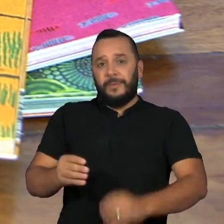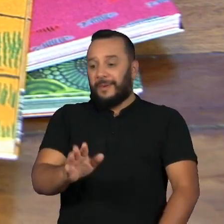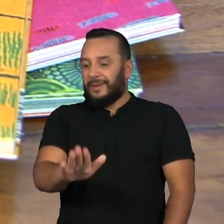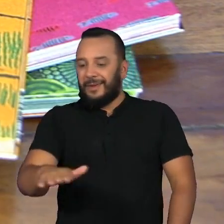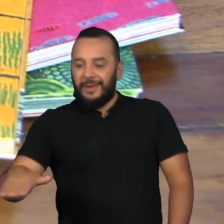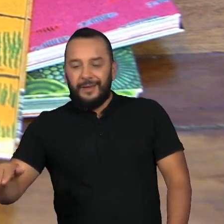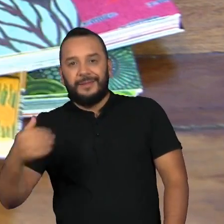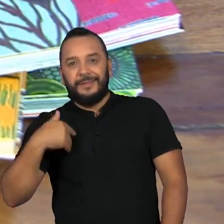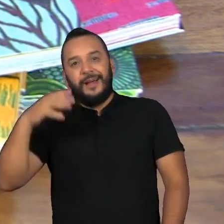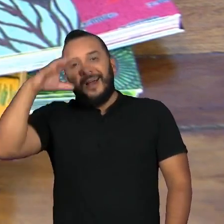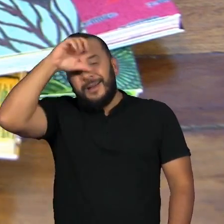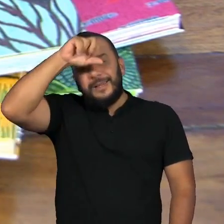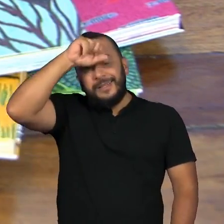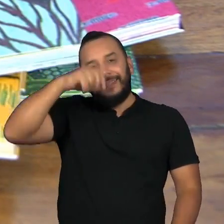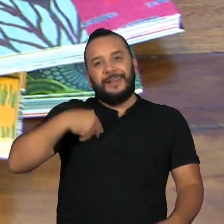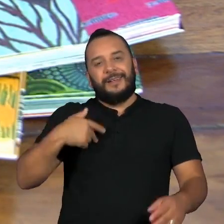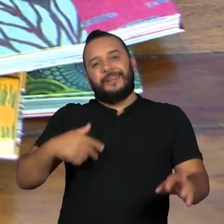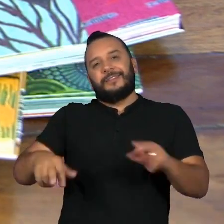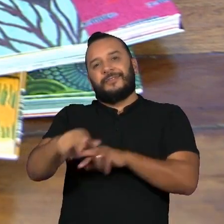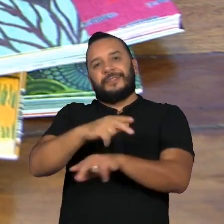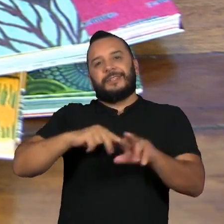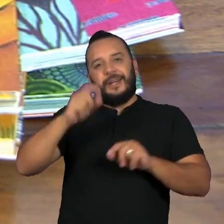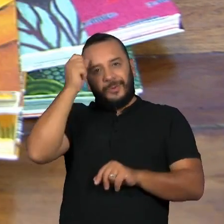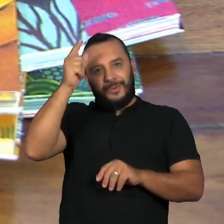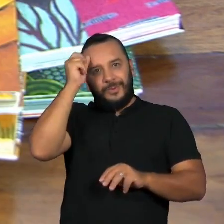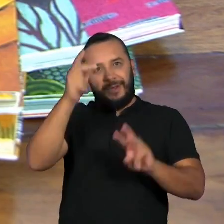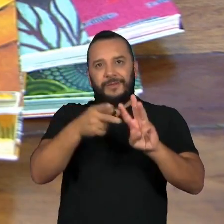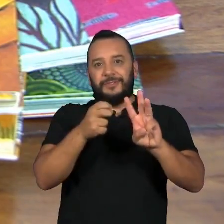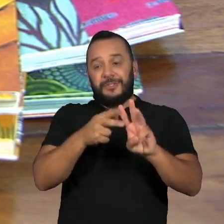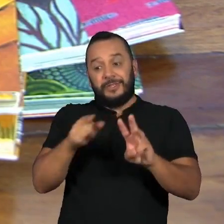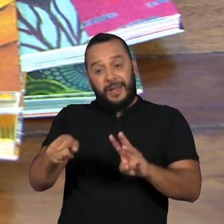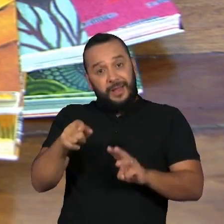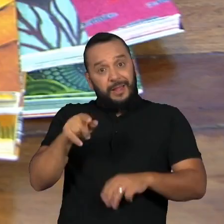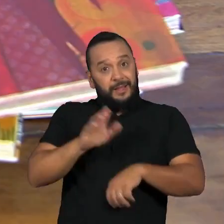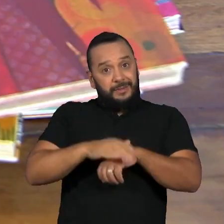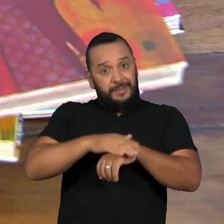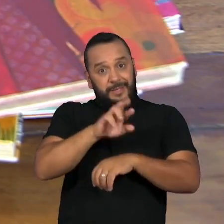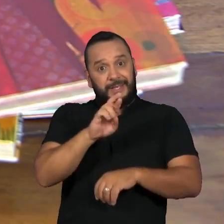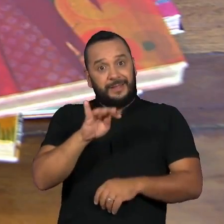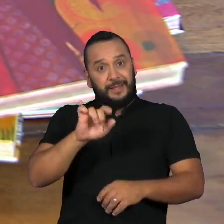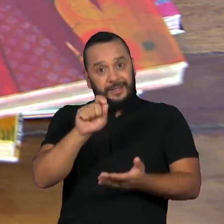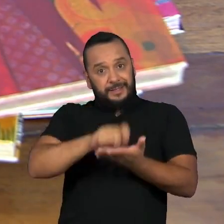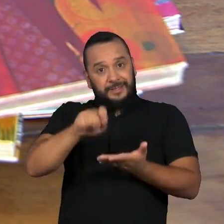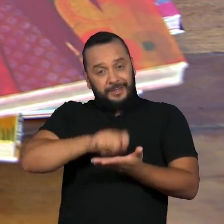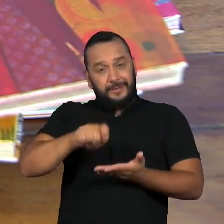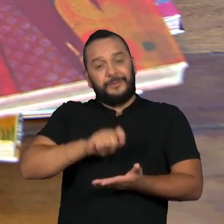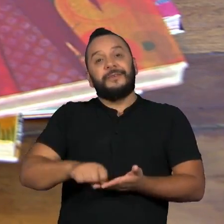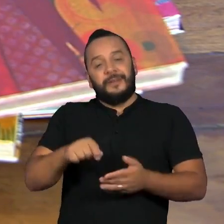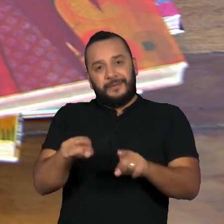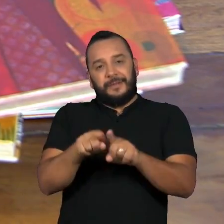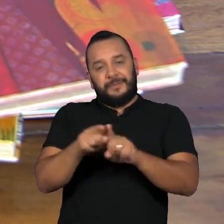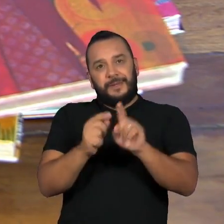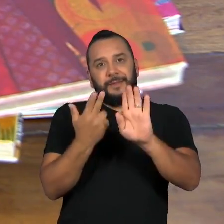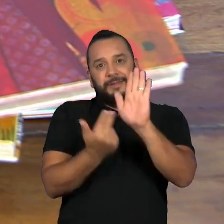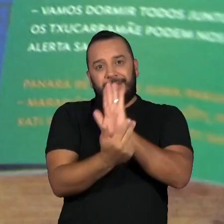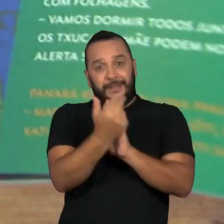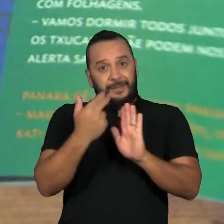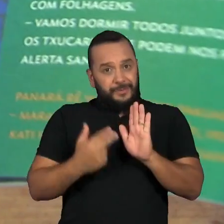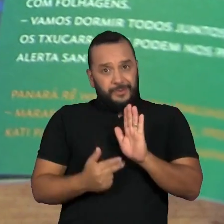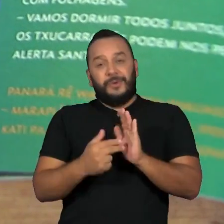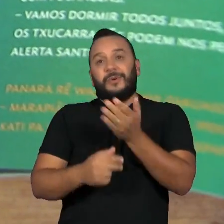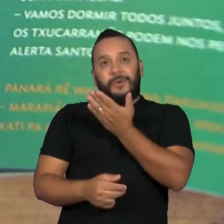diversidade cultural indígena. Ela escreveu e ilustrou parte dos volumes, a partir de filmes do Vídeo nas